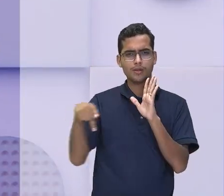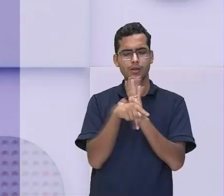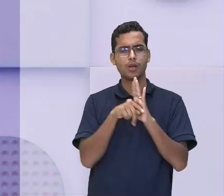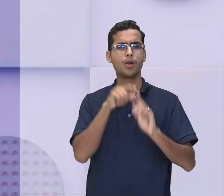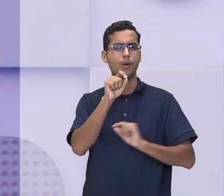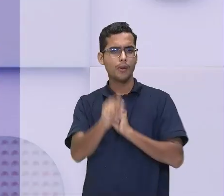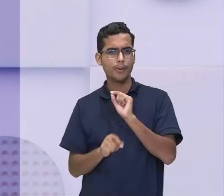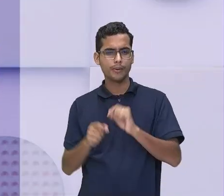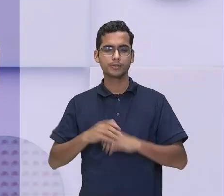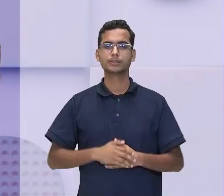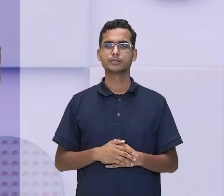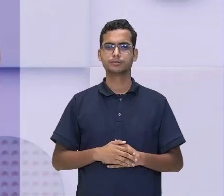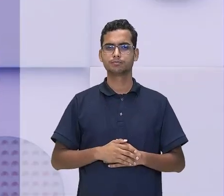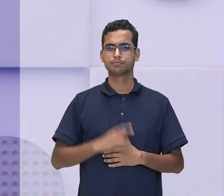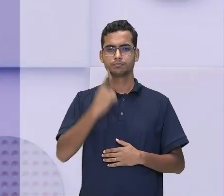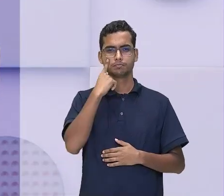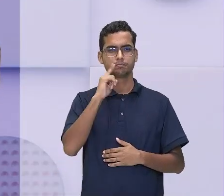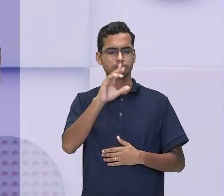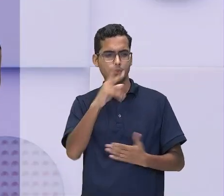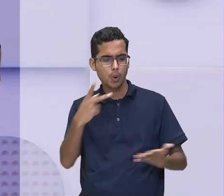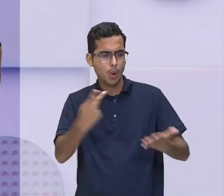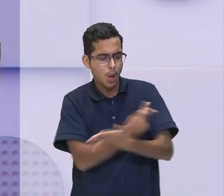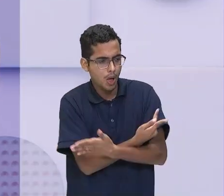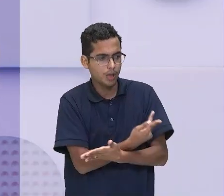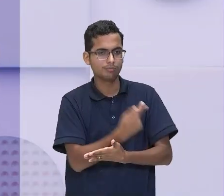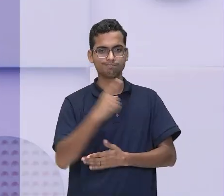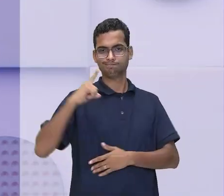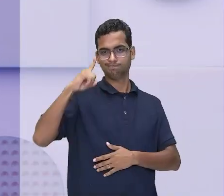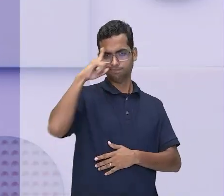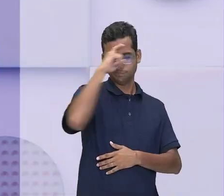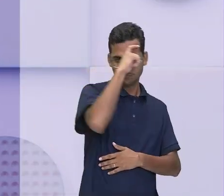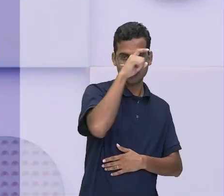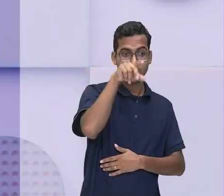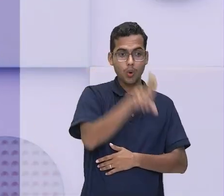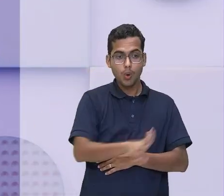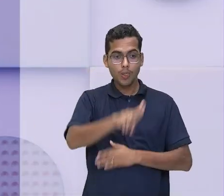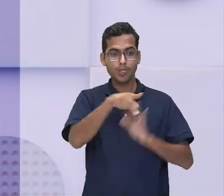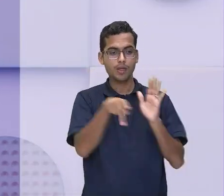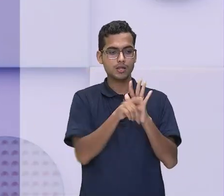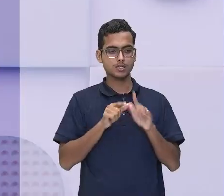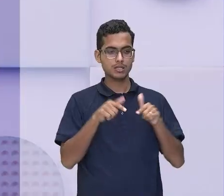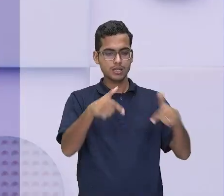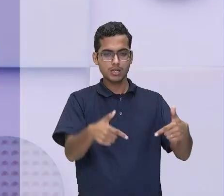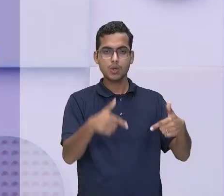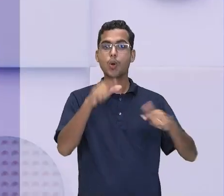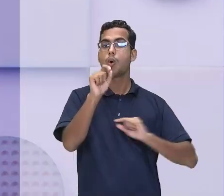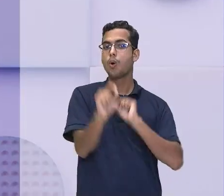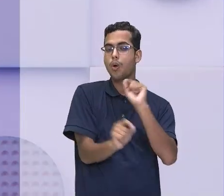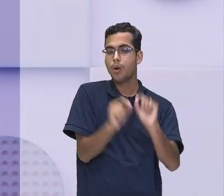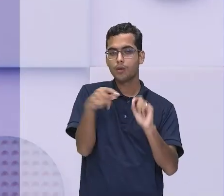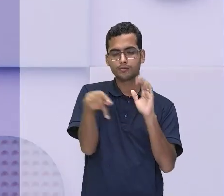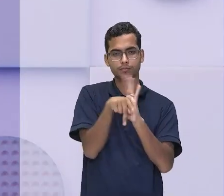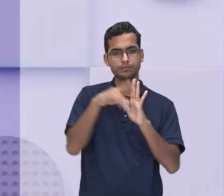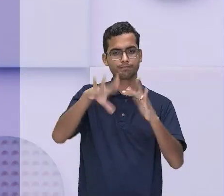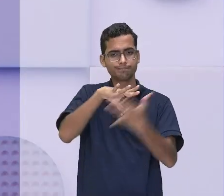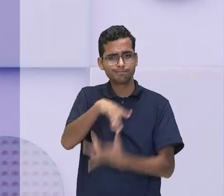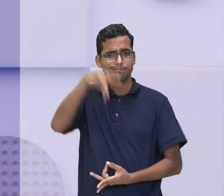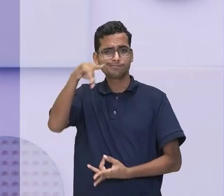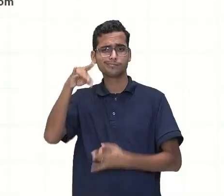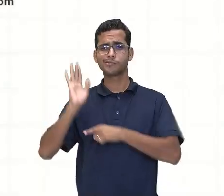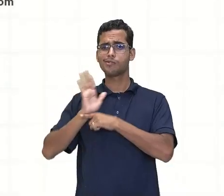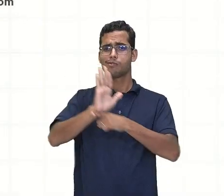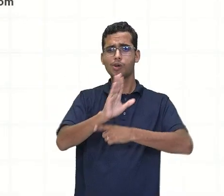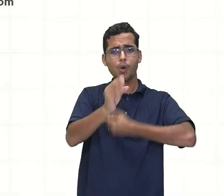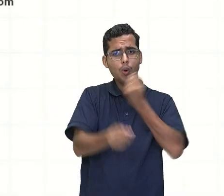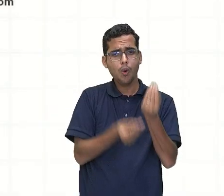ele se utilizou de práticas espirituais. E aí, como que isso ajuda na melhora desse paciente, né?